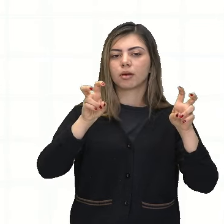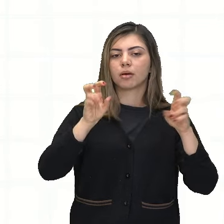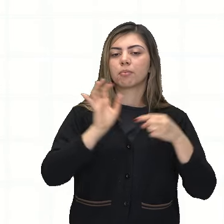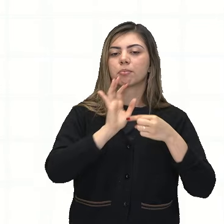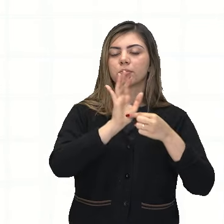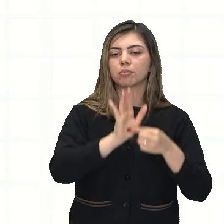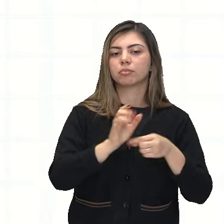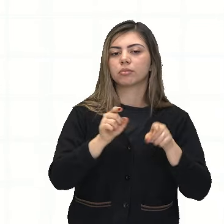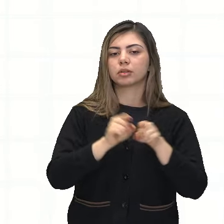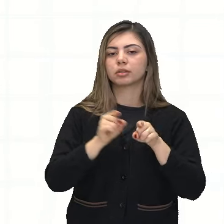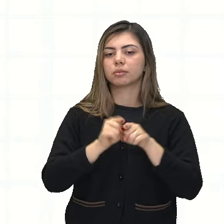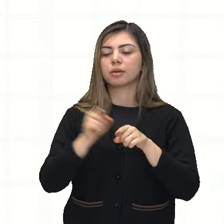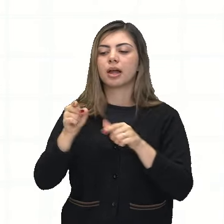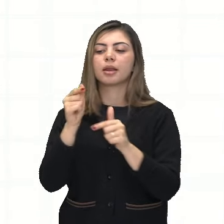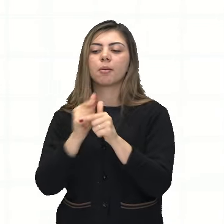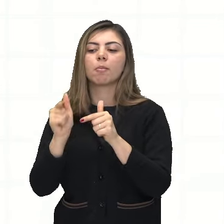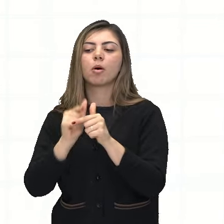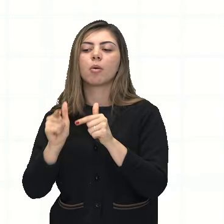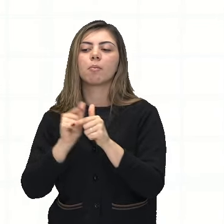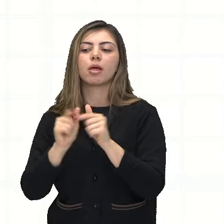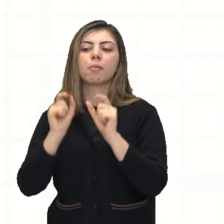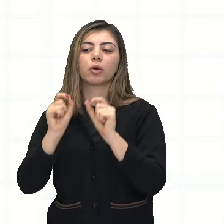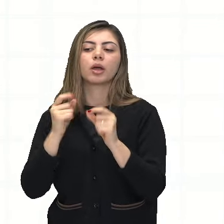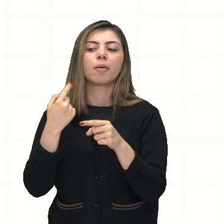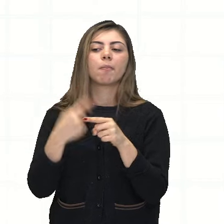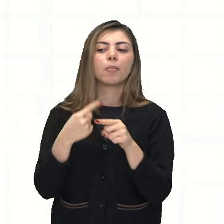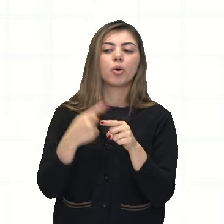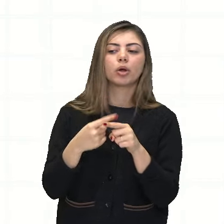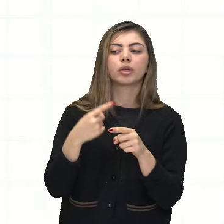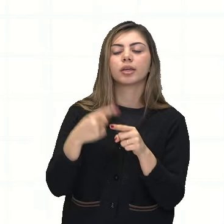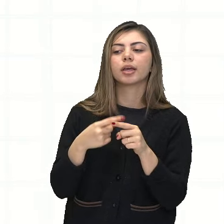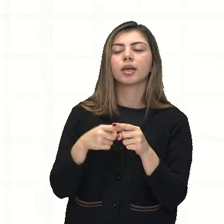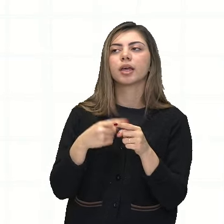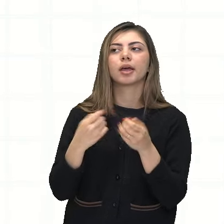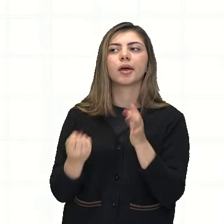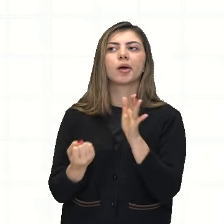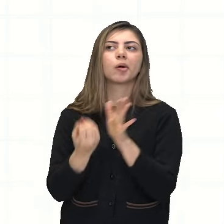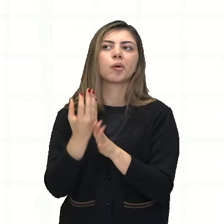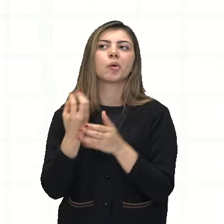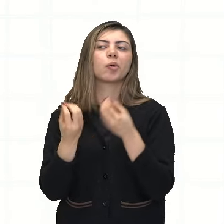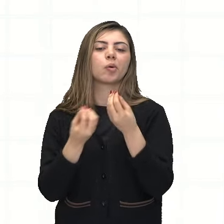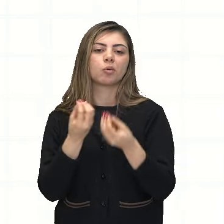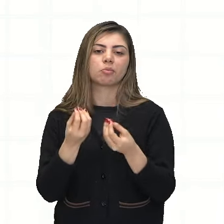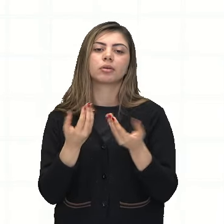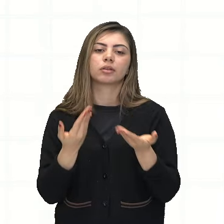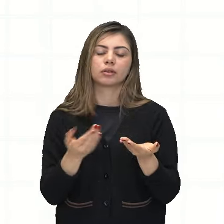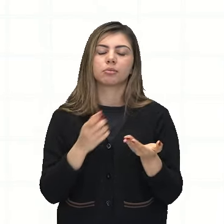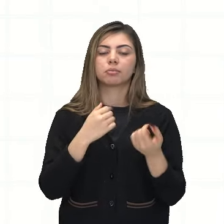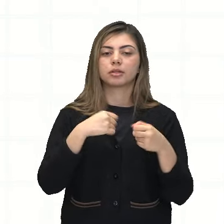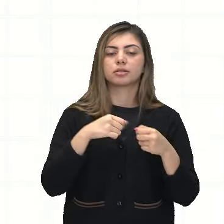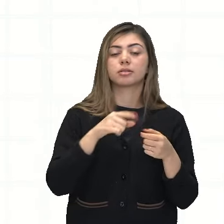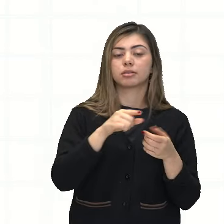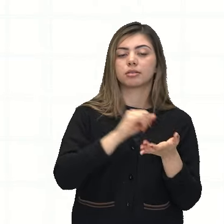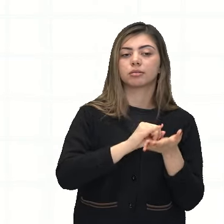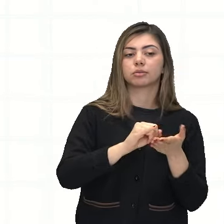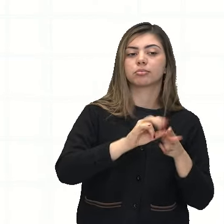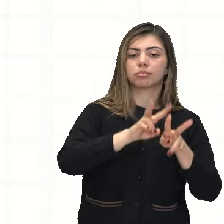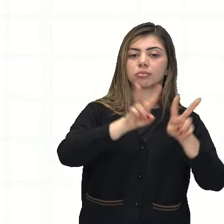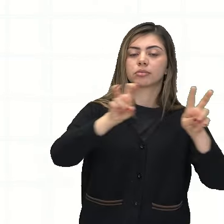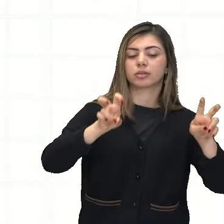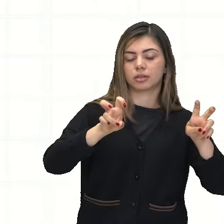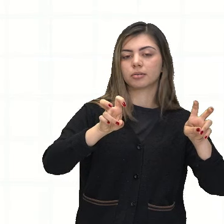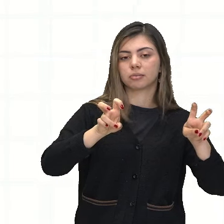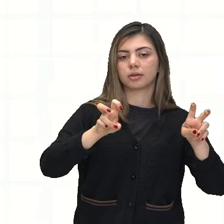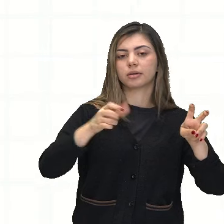contextualização do problema porque ele existe como é que ele se desenvolveu então eu vou apresentar o tema que eu tô trabalhando